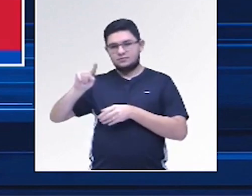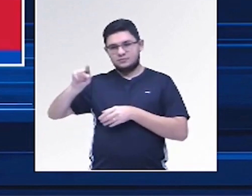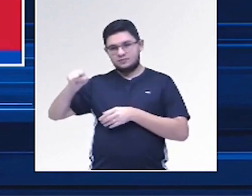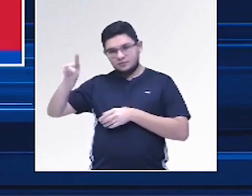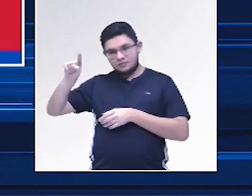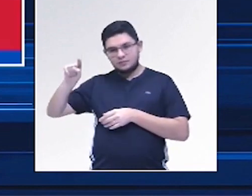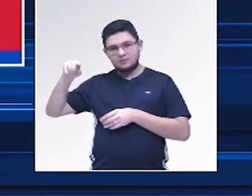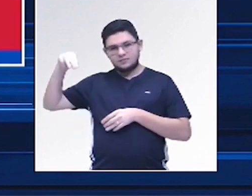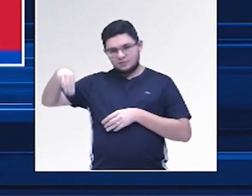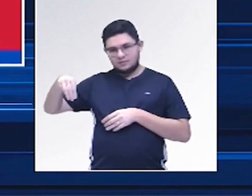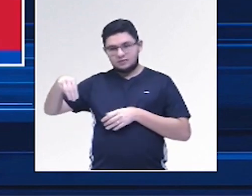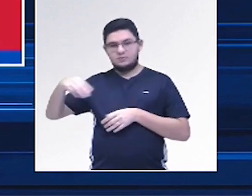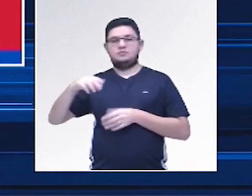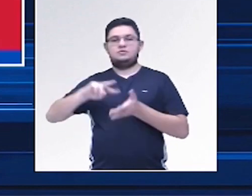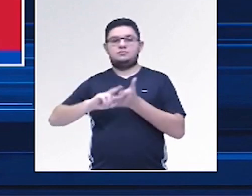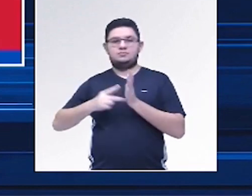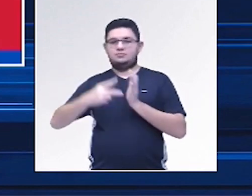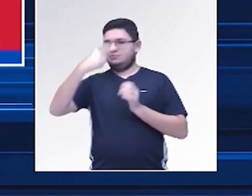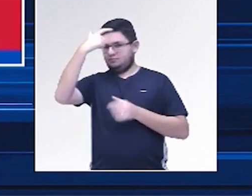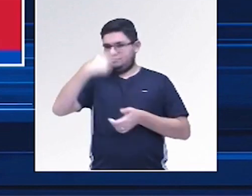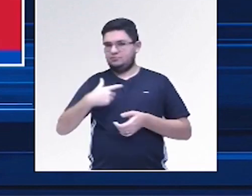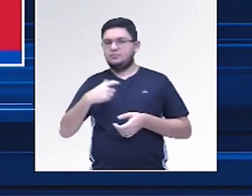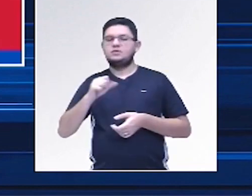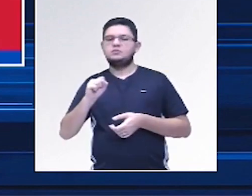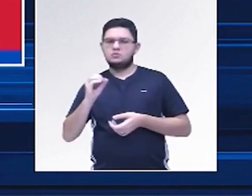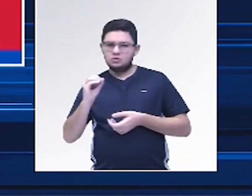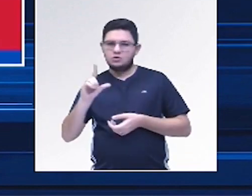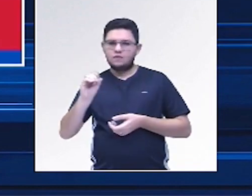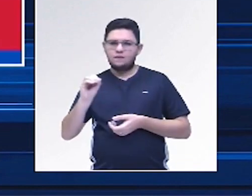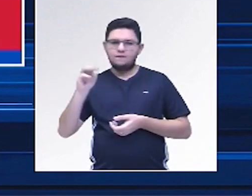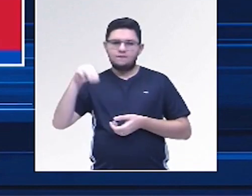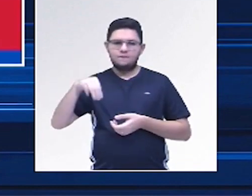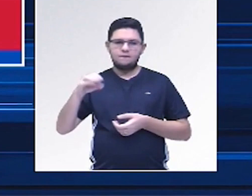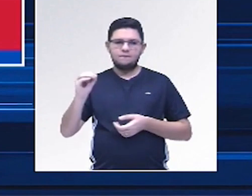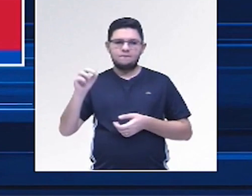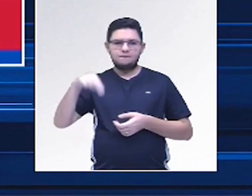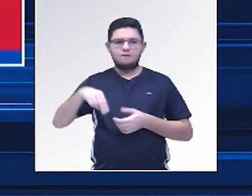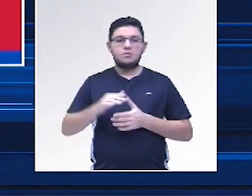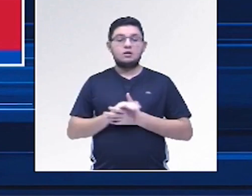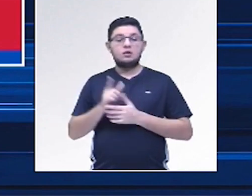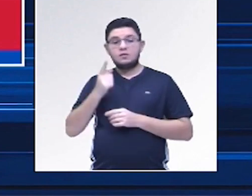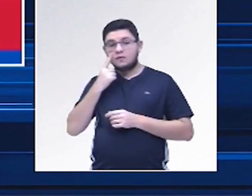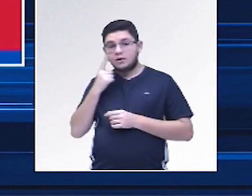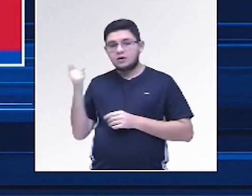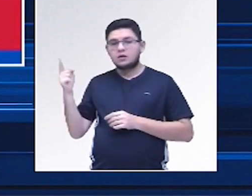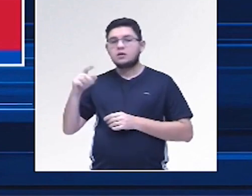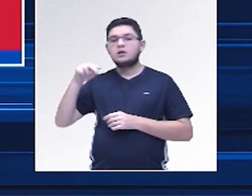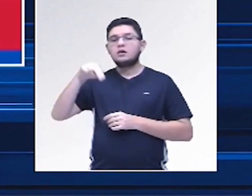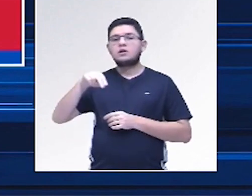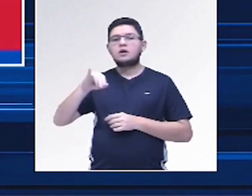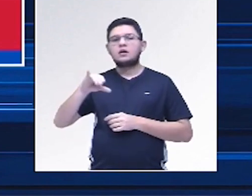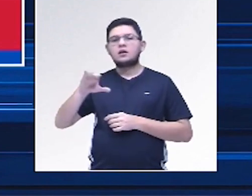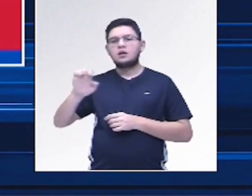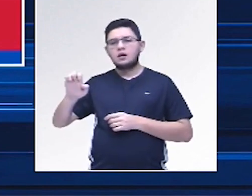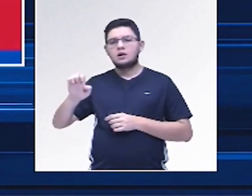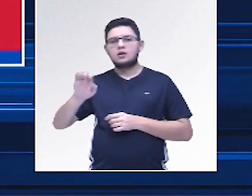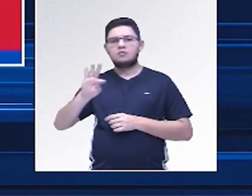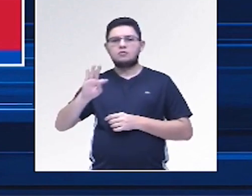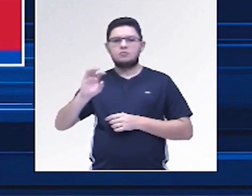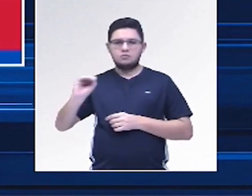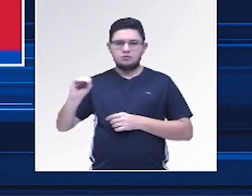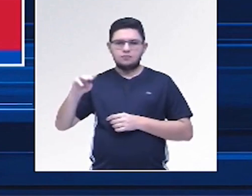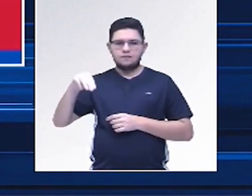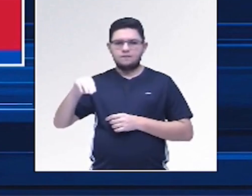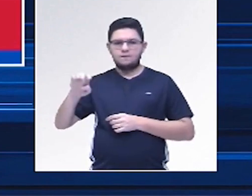Nice to meet you. Que expressão é essa? Prazer em conhecer você. Nice to meet you. E a